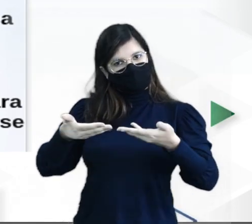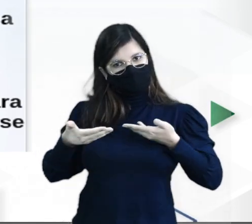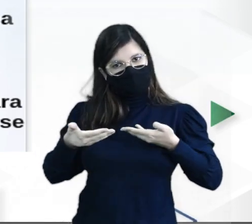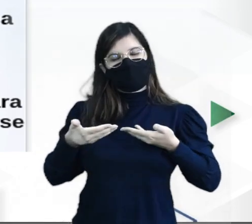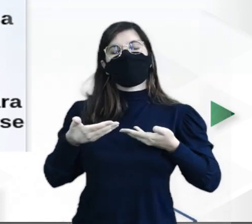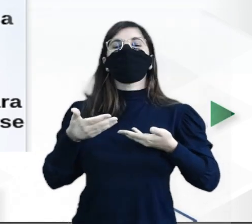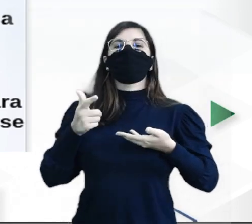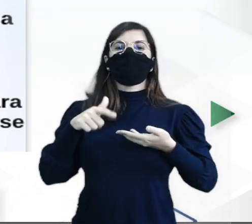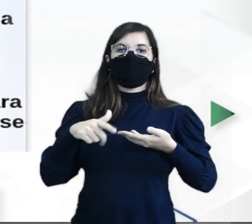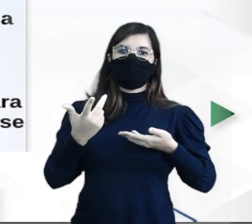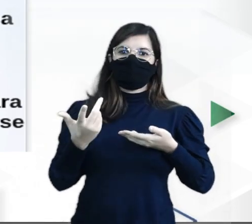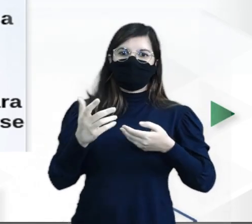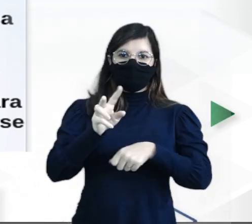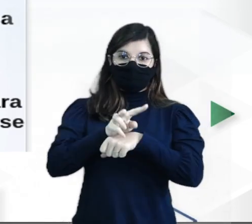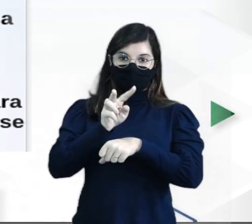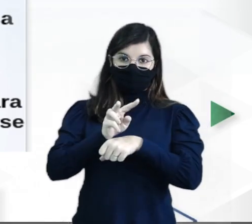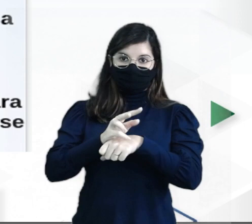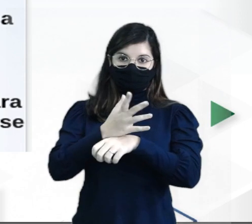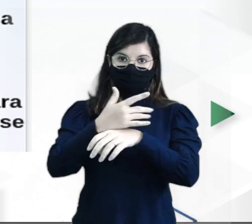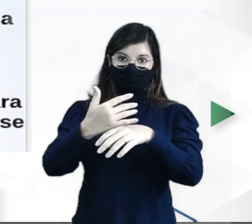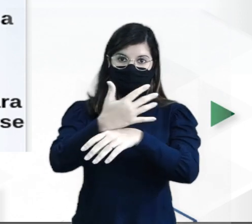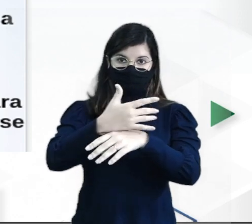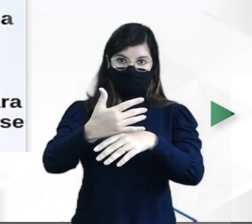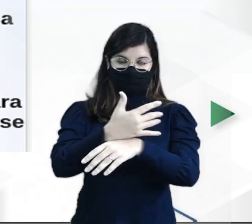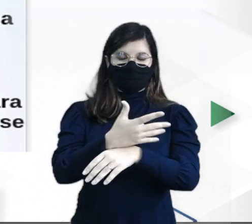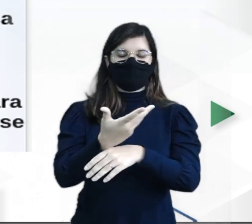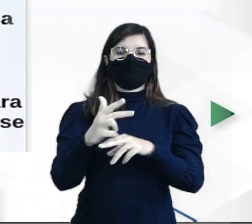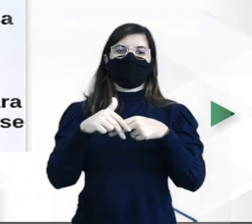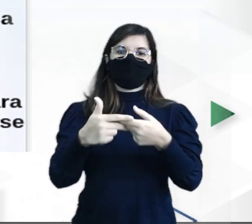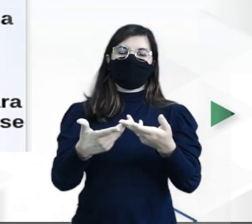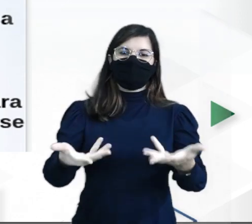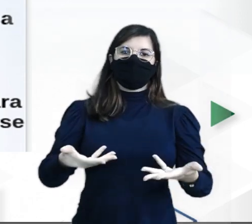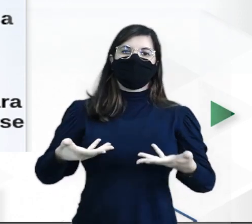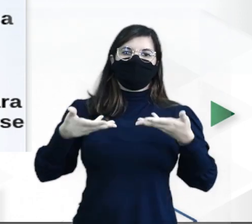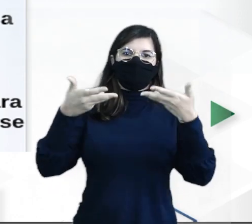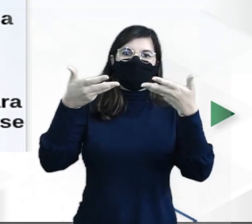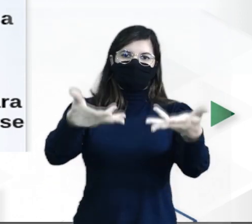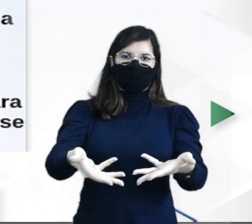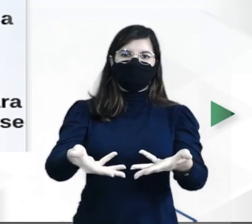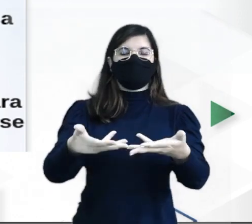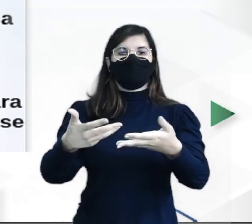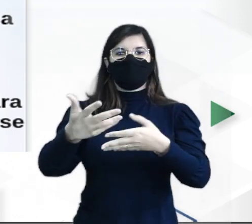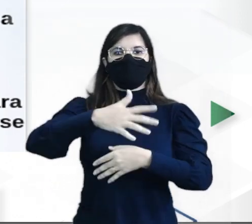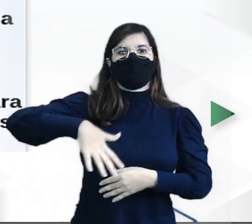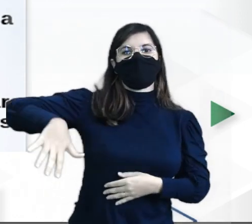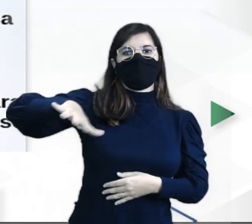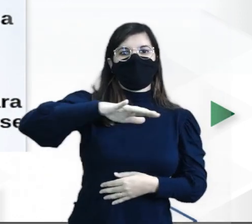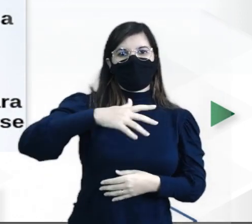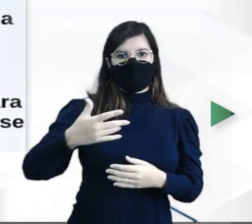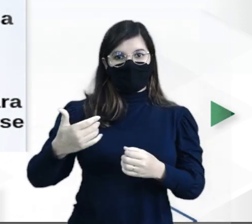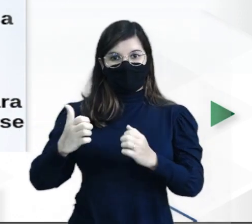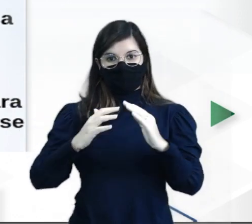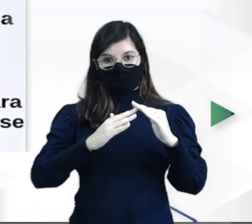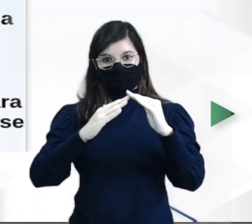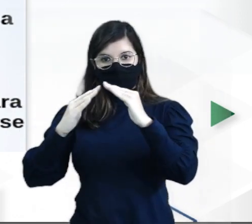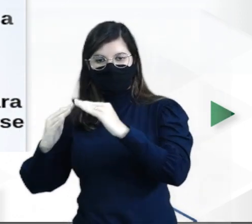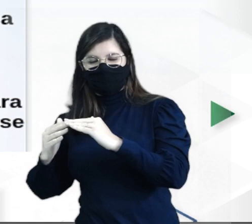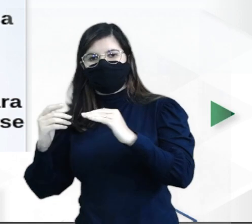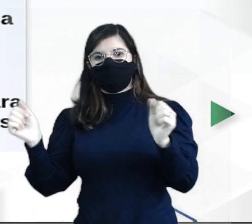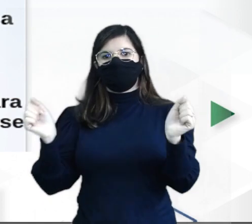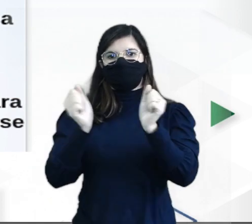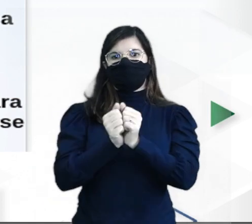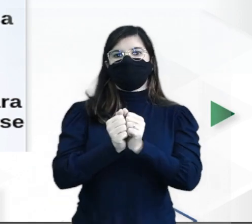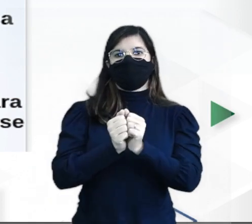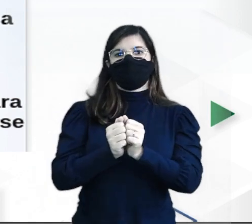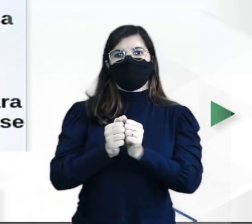para melhor proteger a cidade para isso convocou gente do recôncavo e vizinhanças afim de